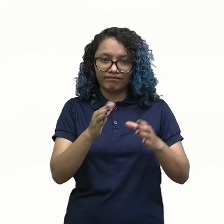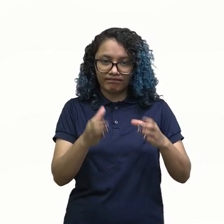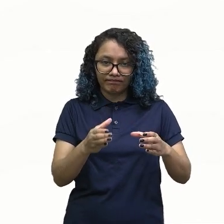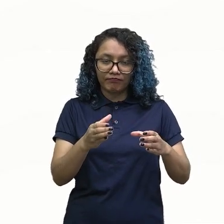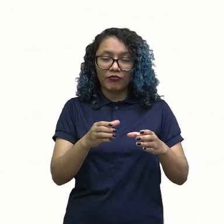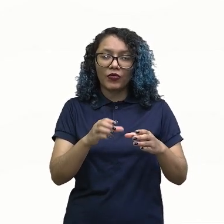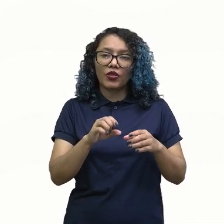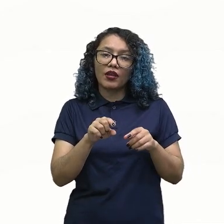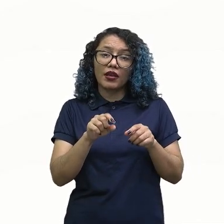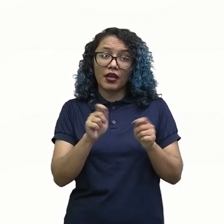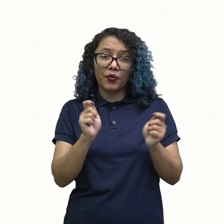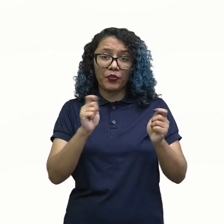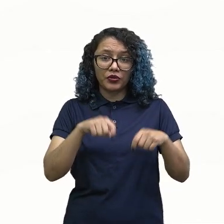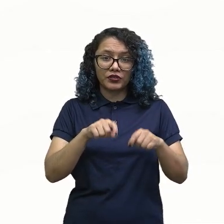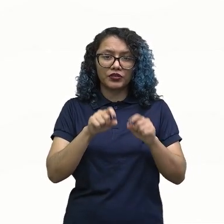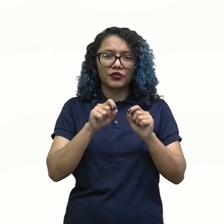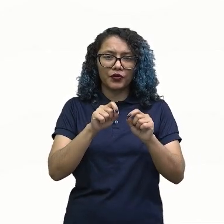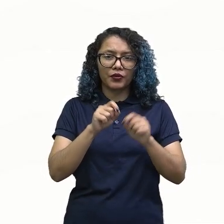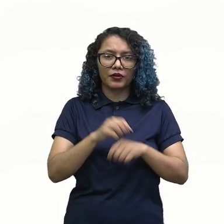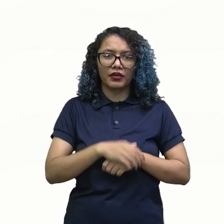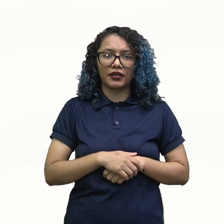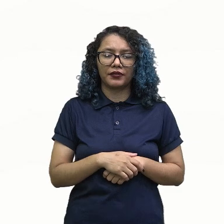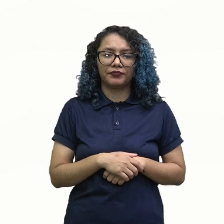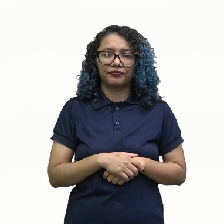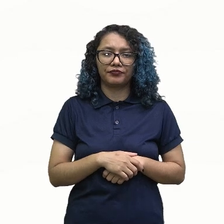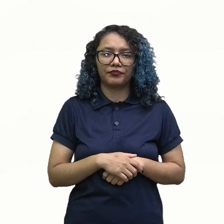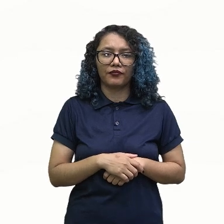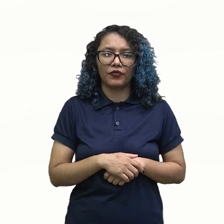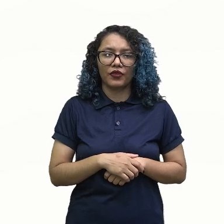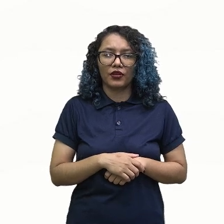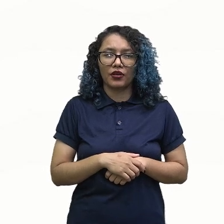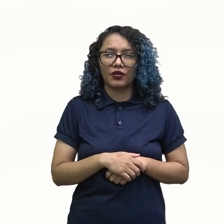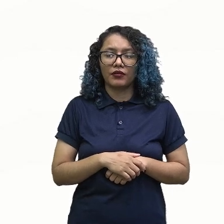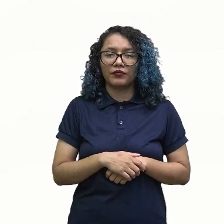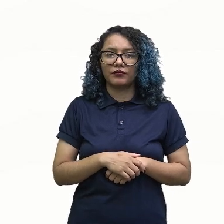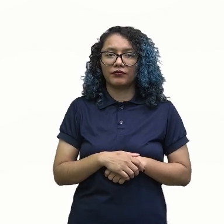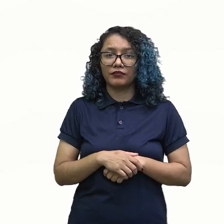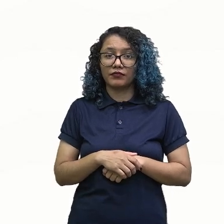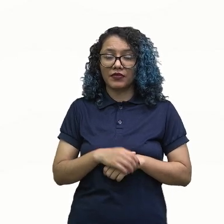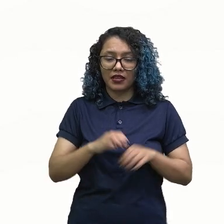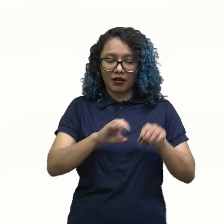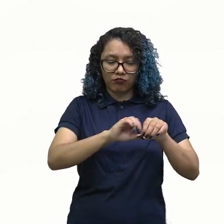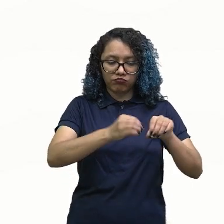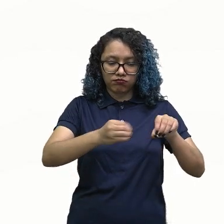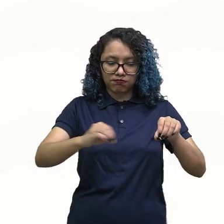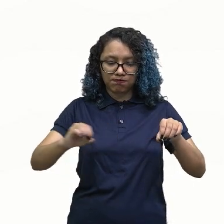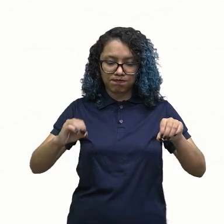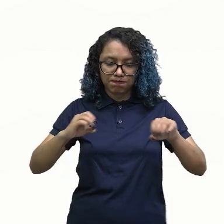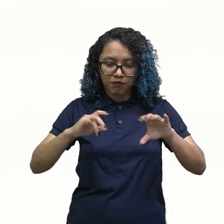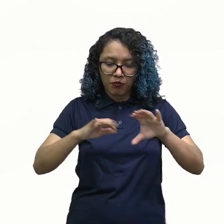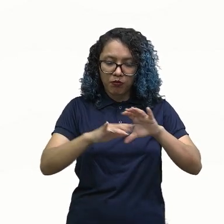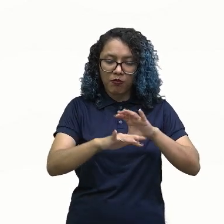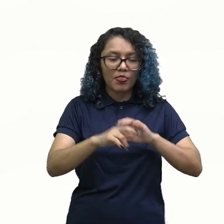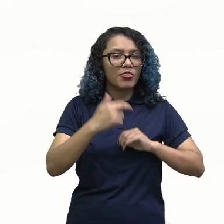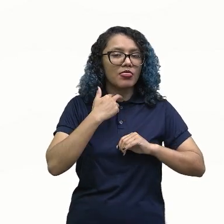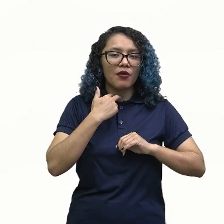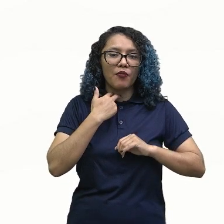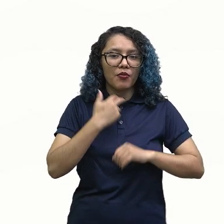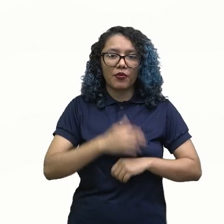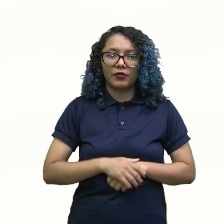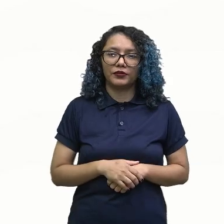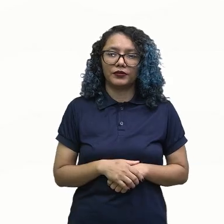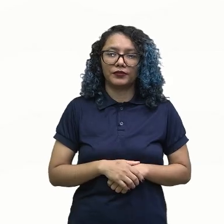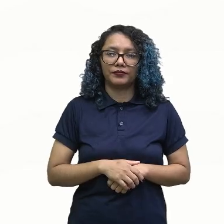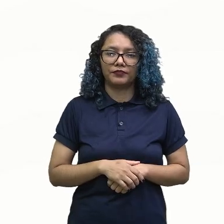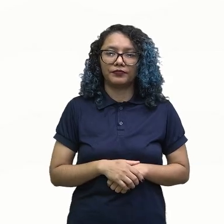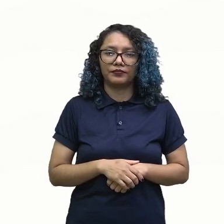particularidades tornem inviável o seu lançamento na rede pública de esgoto. Então note